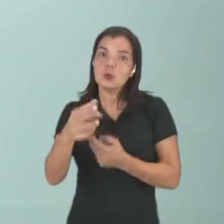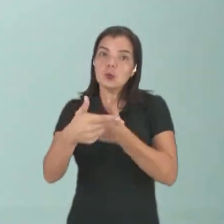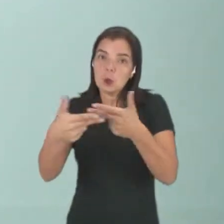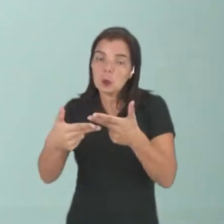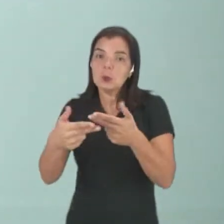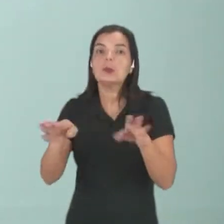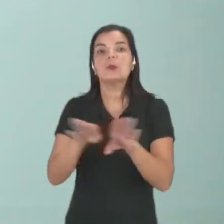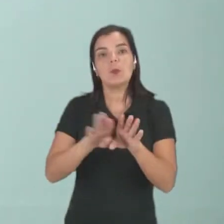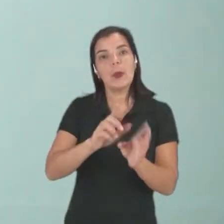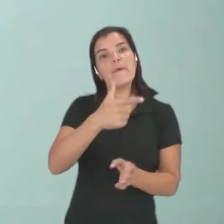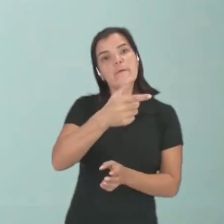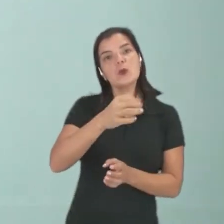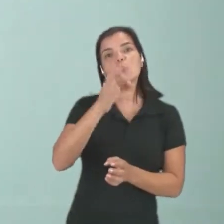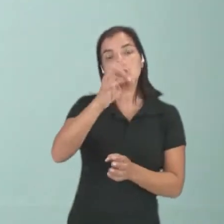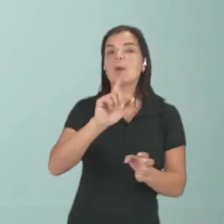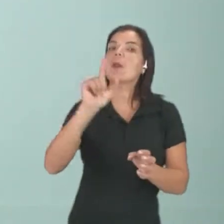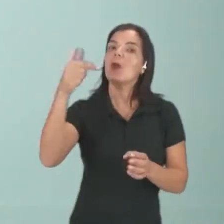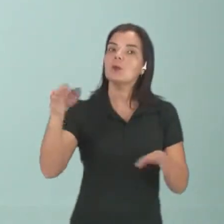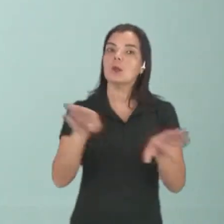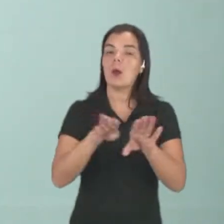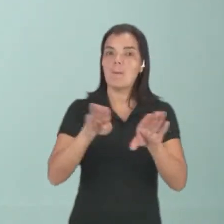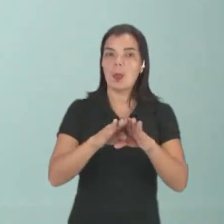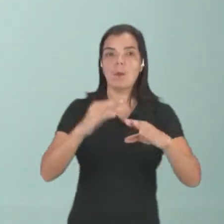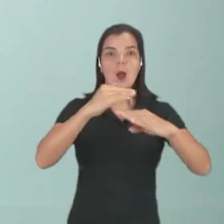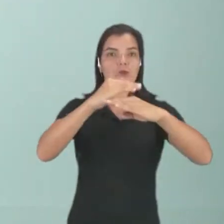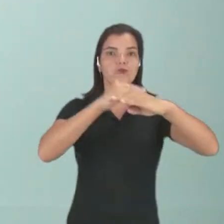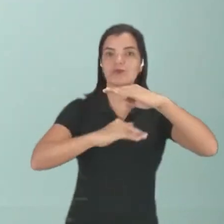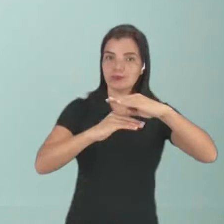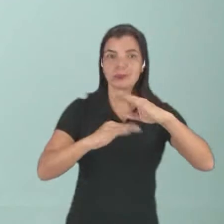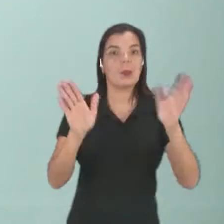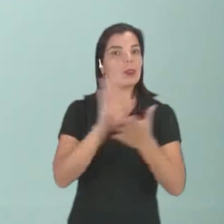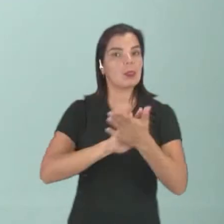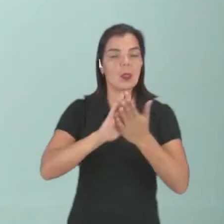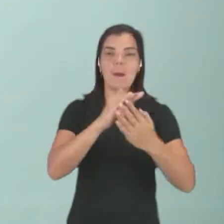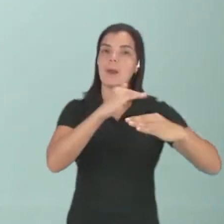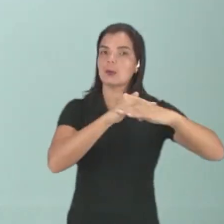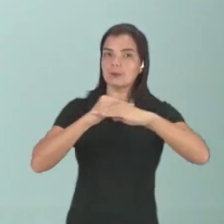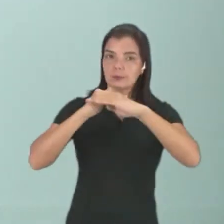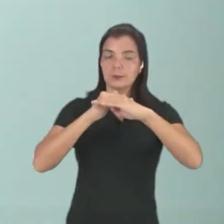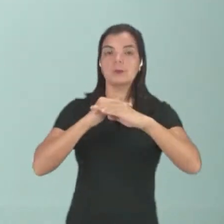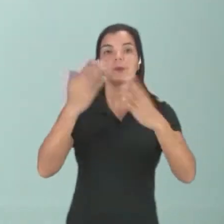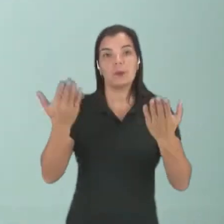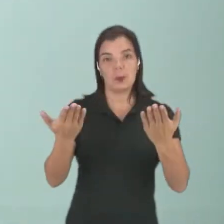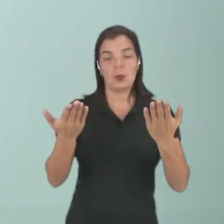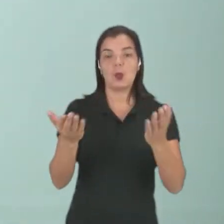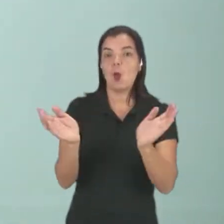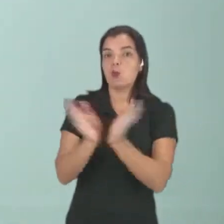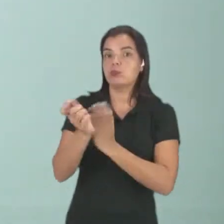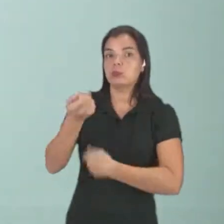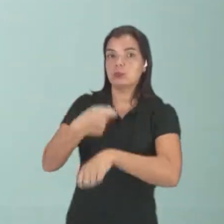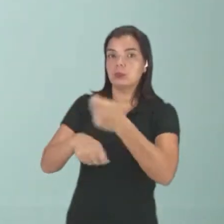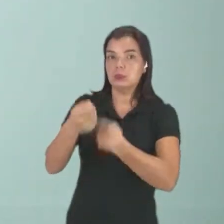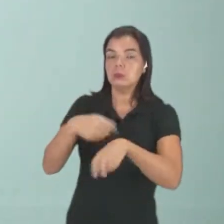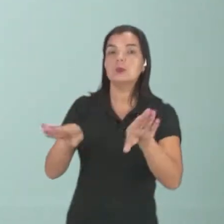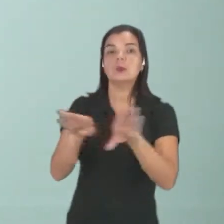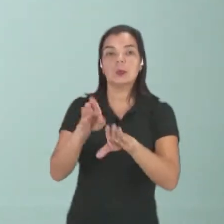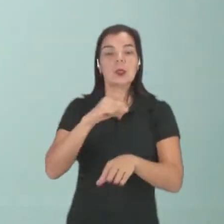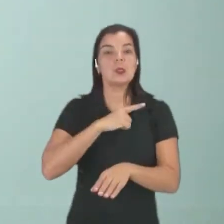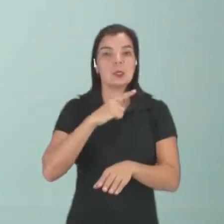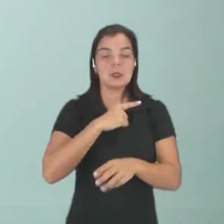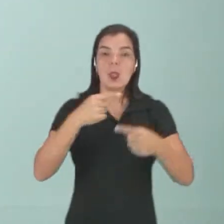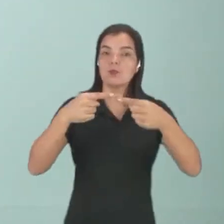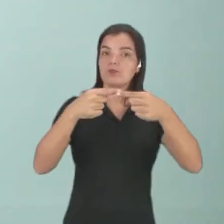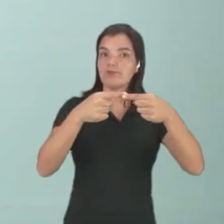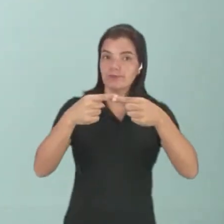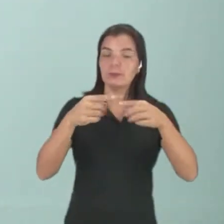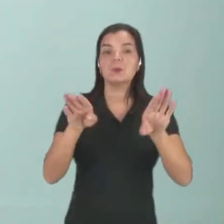é 20% para outro produto também, para não haver desnível nessa relação. Portanto, é chamado um bloco econômico que tem que ter coesão,